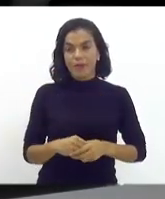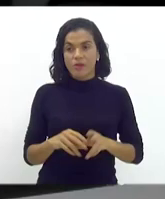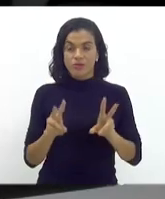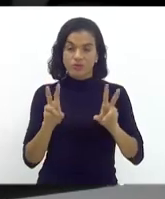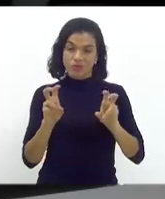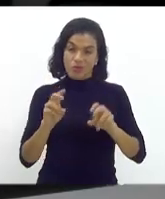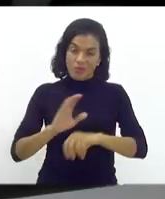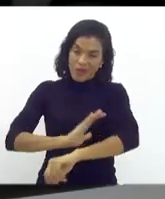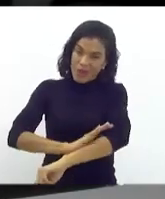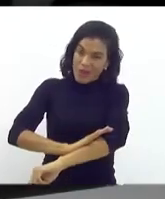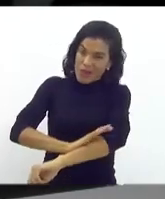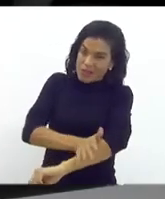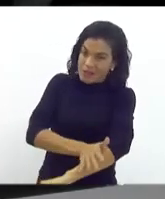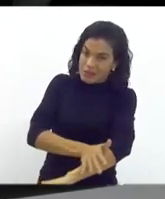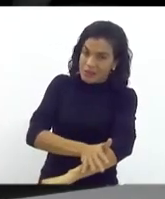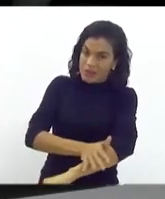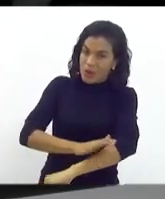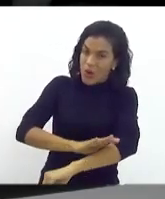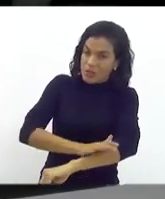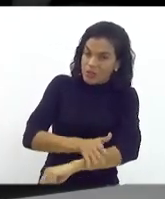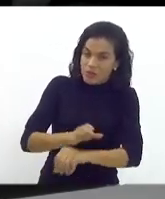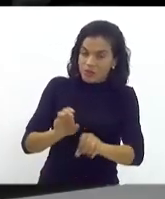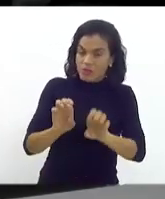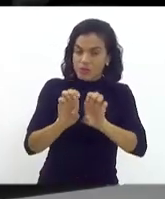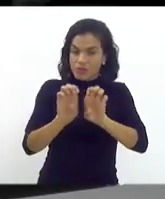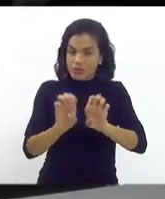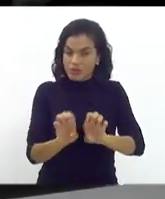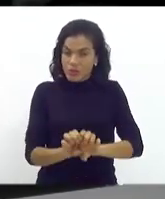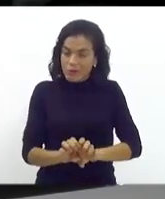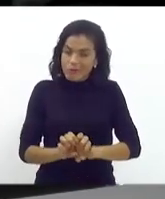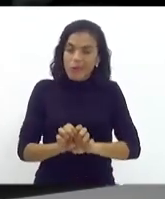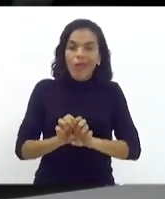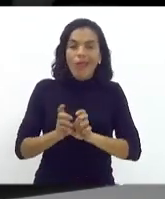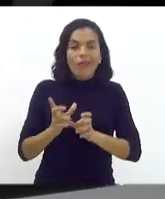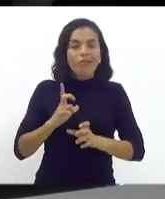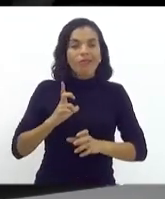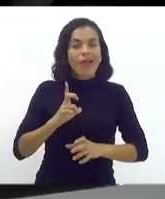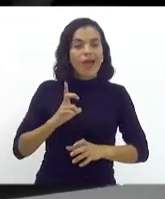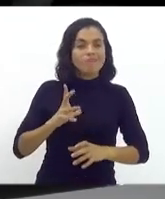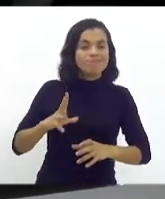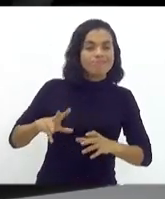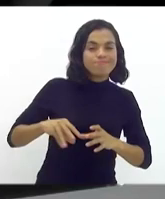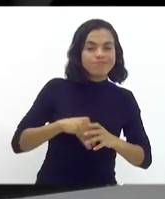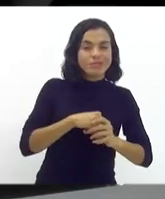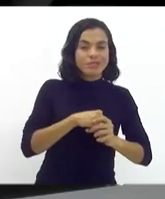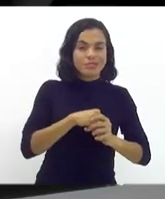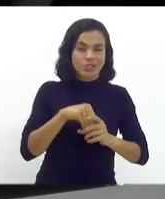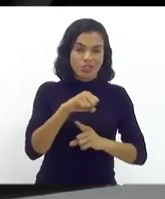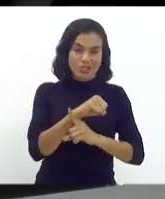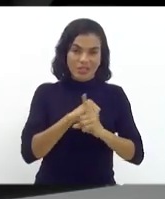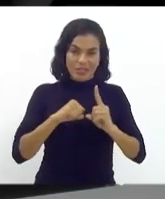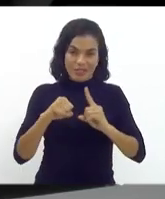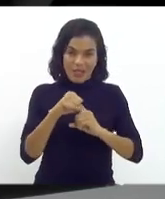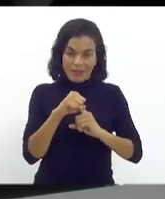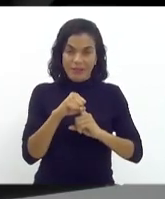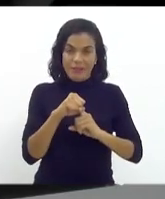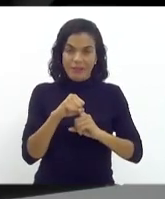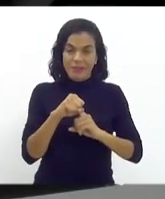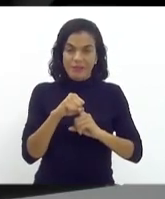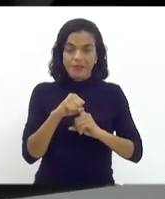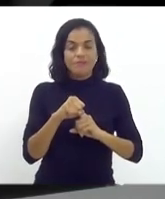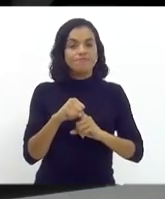racismo o racismo estrutural que permeia a nossa a nossa sociedade e